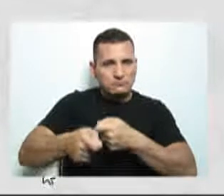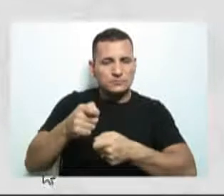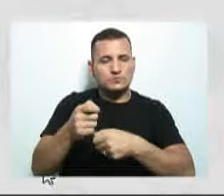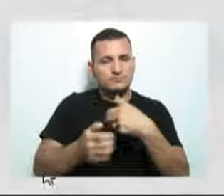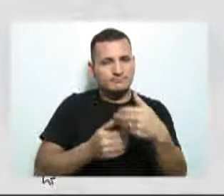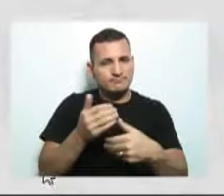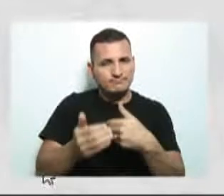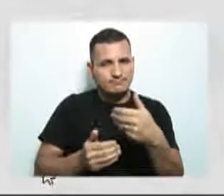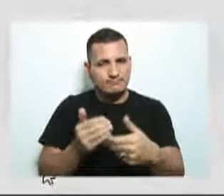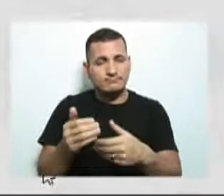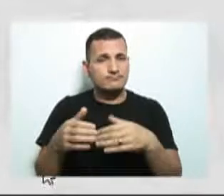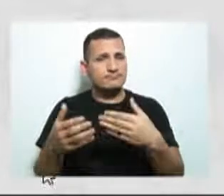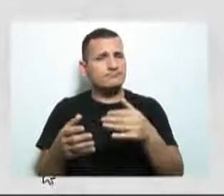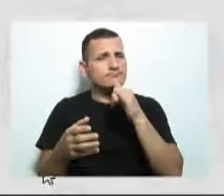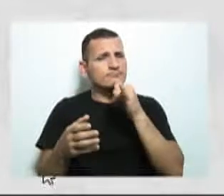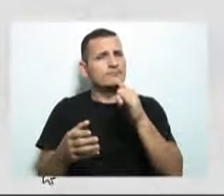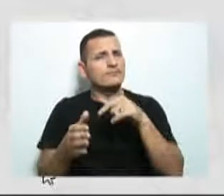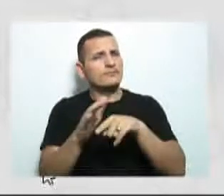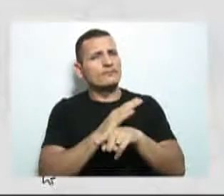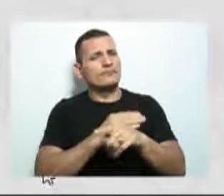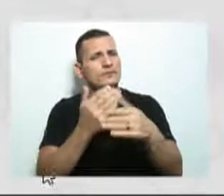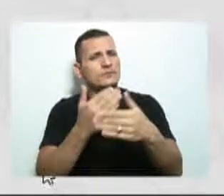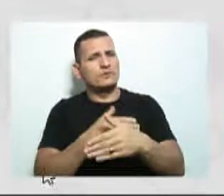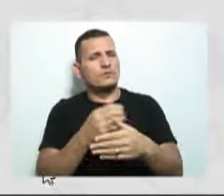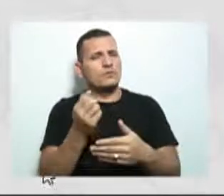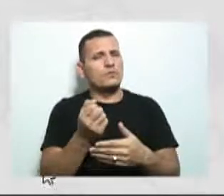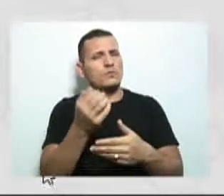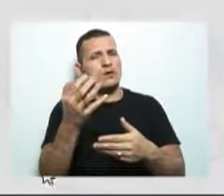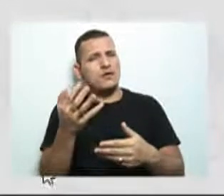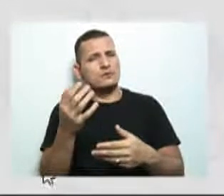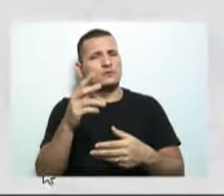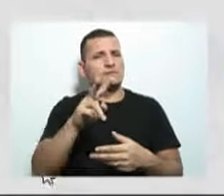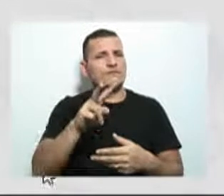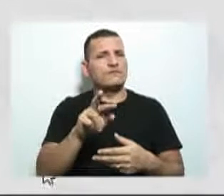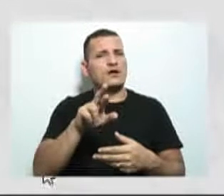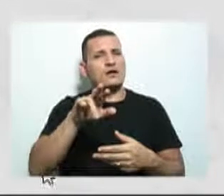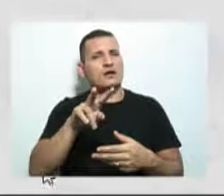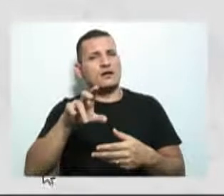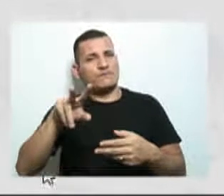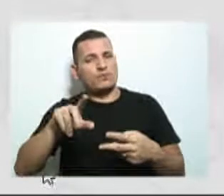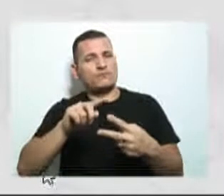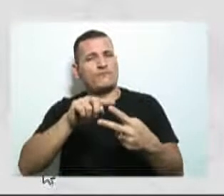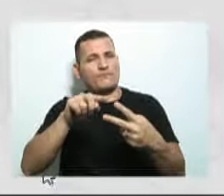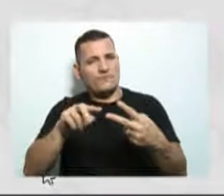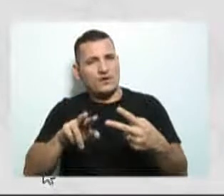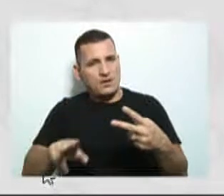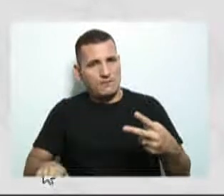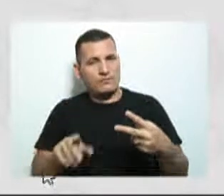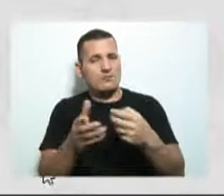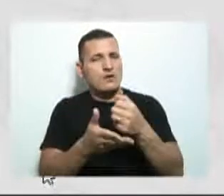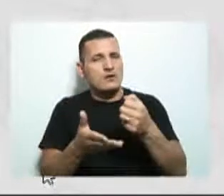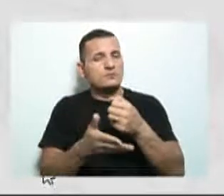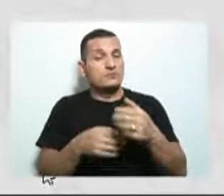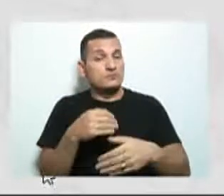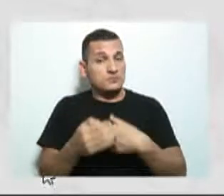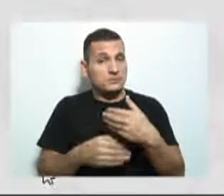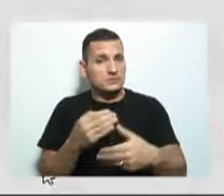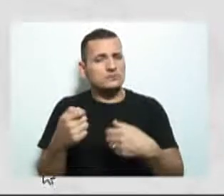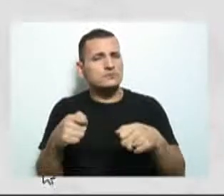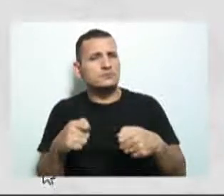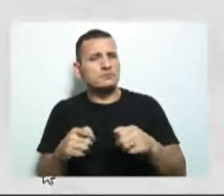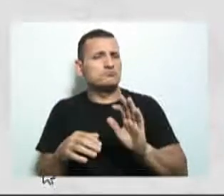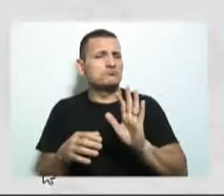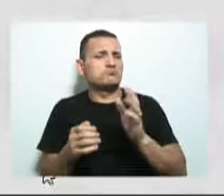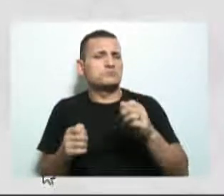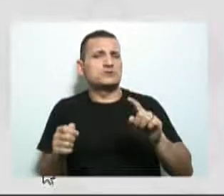for perguntado na prova quantas variáveis básicas são necessárias, não é, num processo, necessárias, não precisa colocar